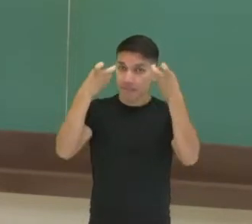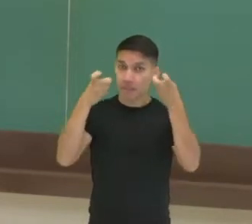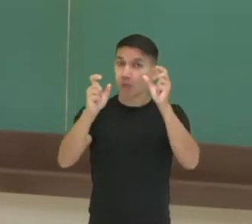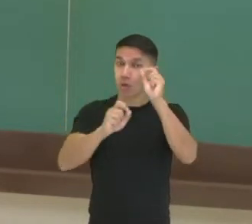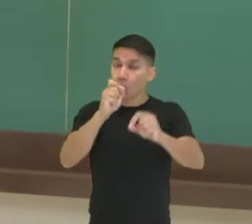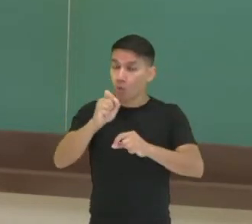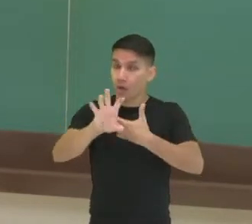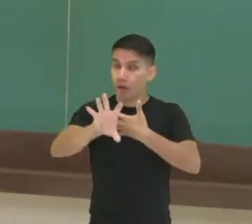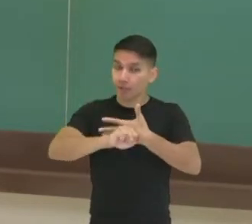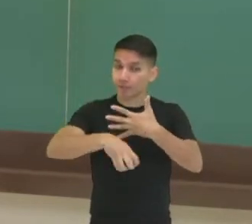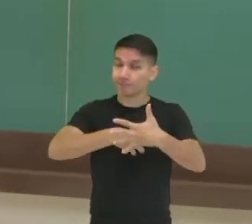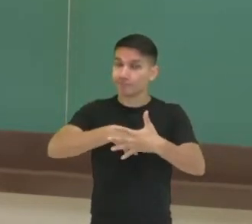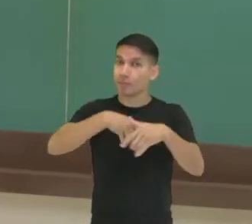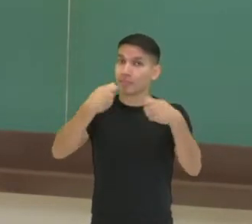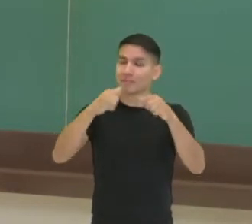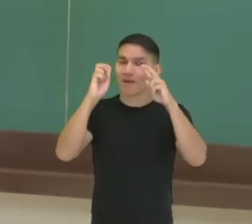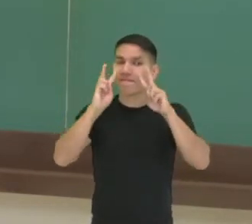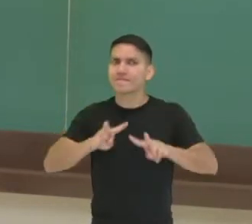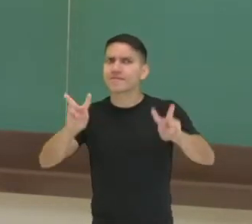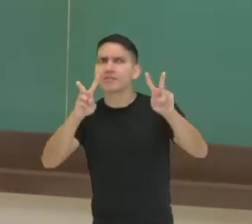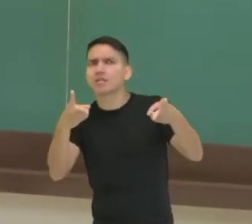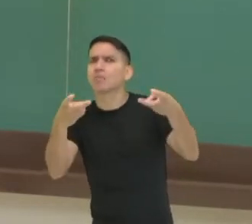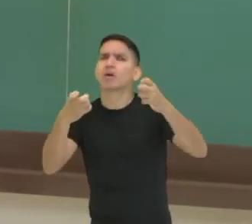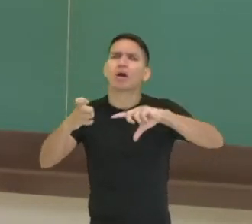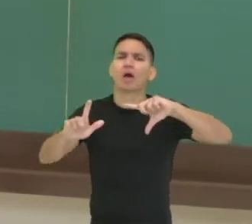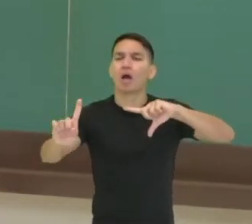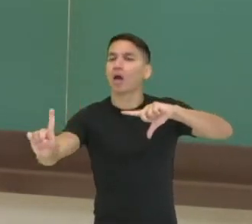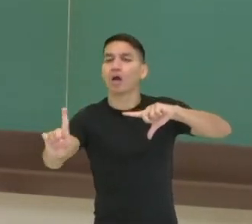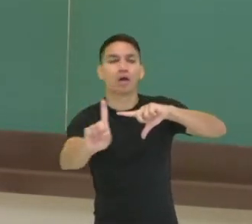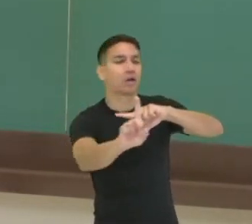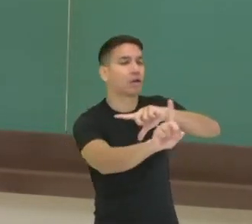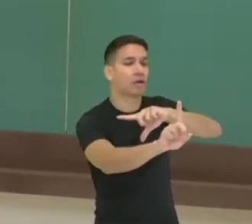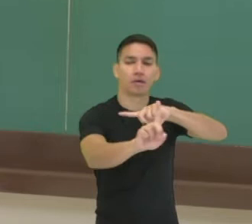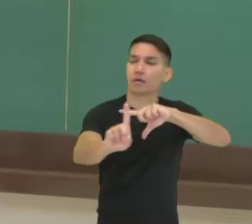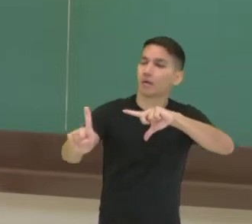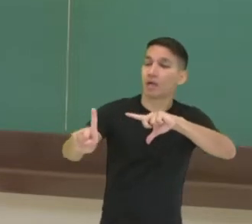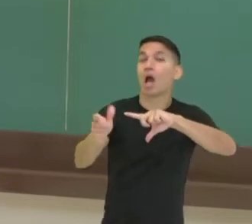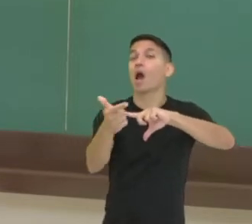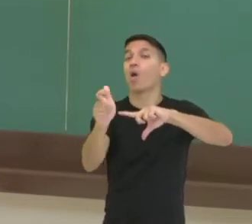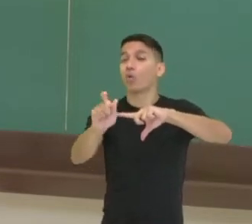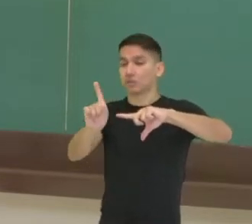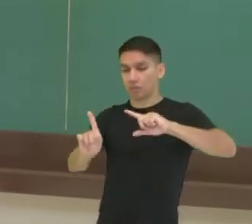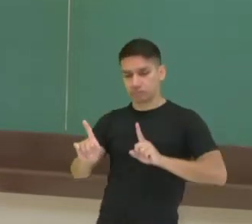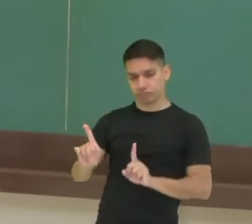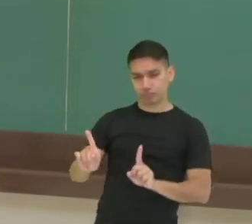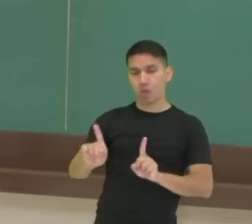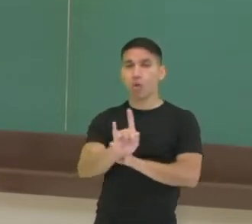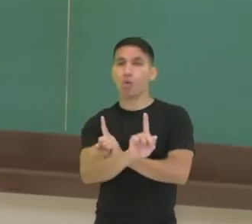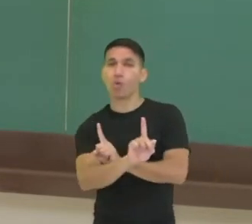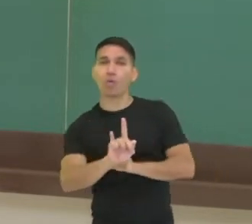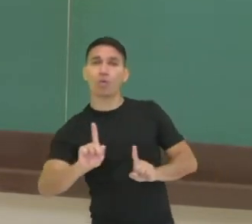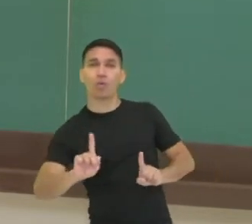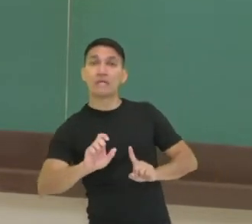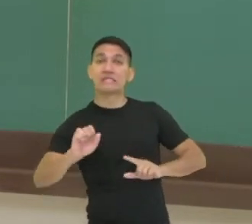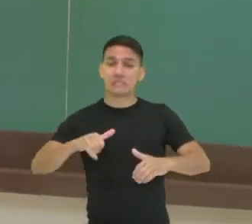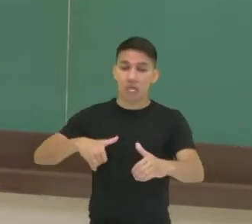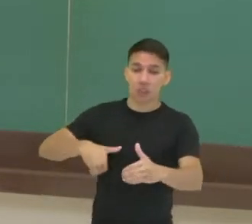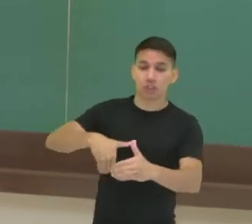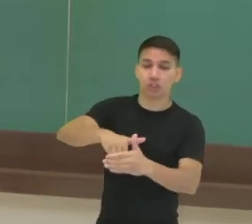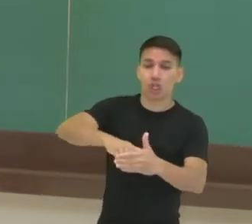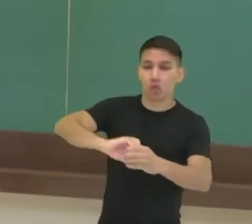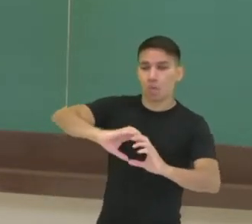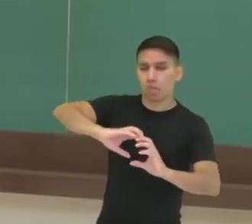uma percepção da onde está esse outro jogador, da bola. E se esse jogador chuta essa